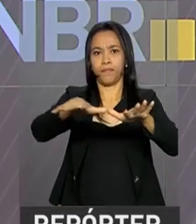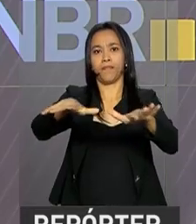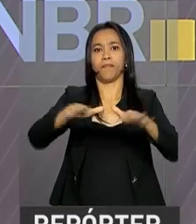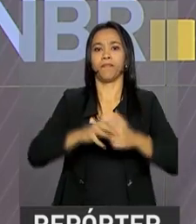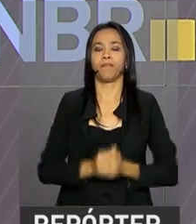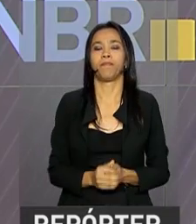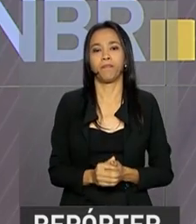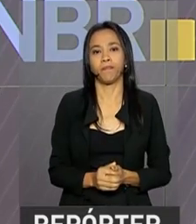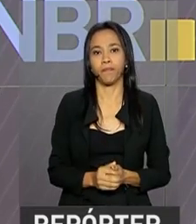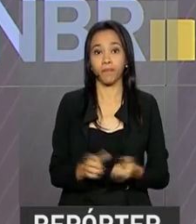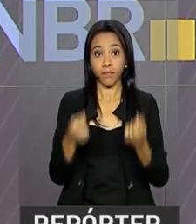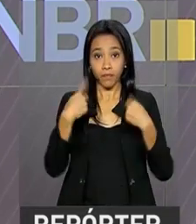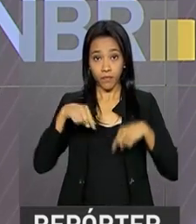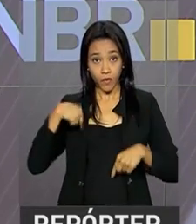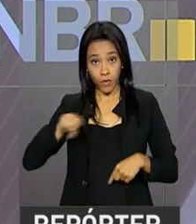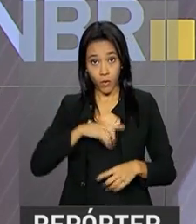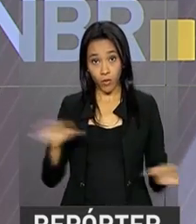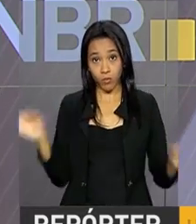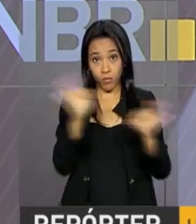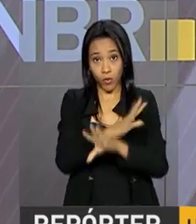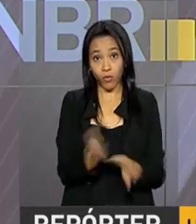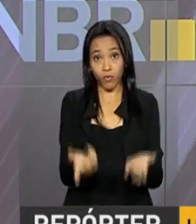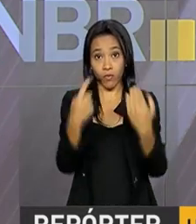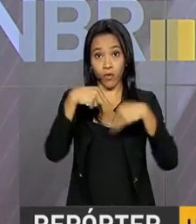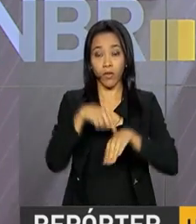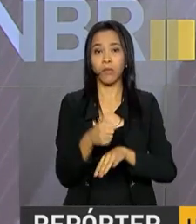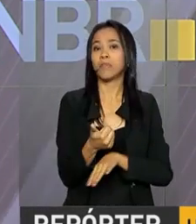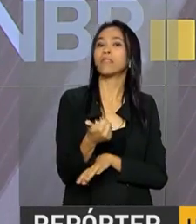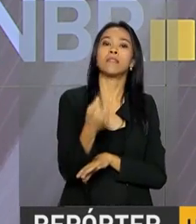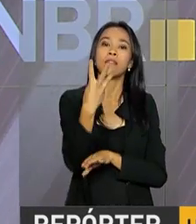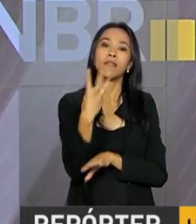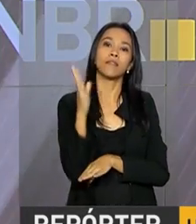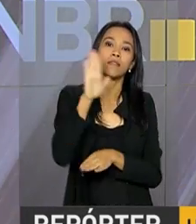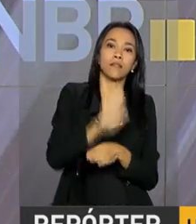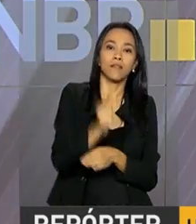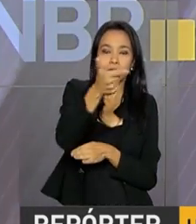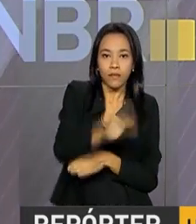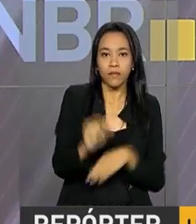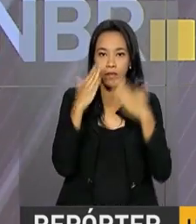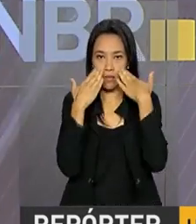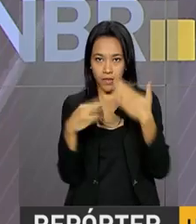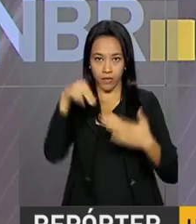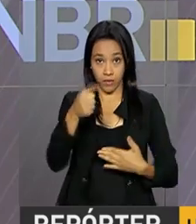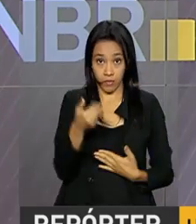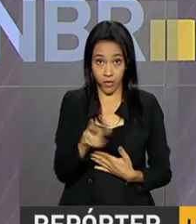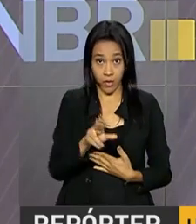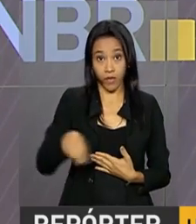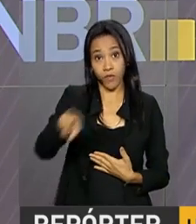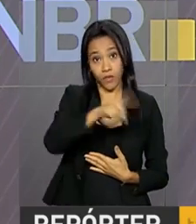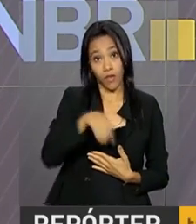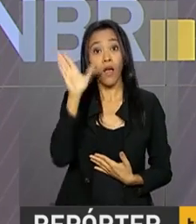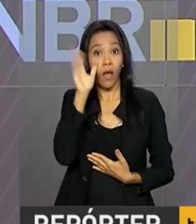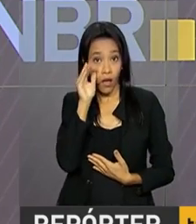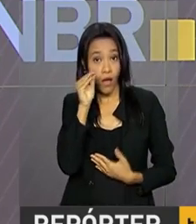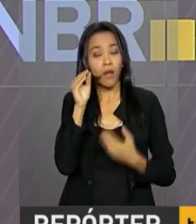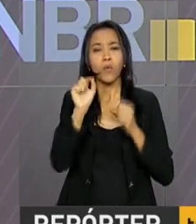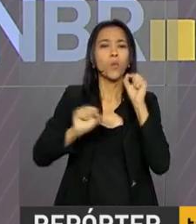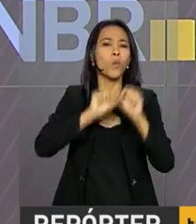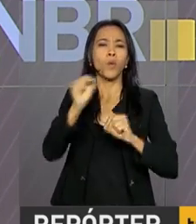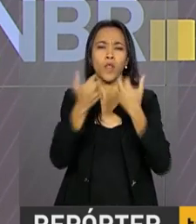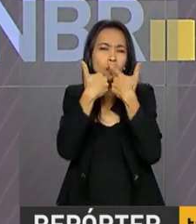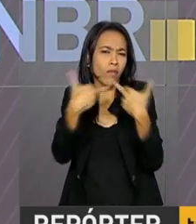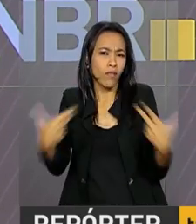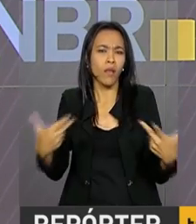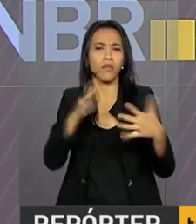alcance e nós ficamos por aqui Voltamos às 3 da tarde na próxima edição do repórter NBR você pode acompanhar também as